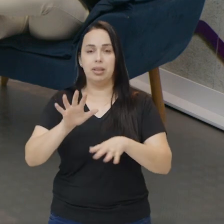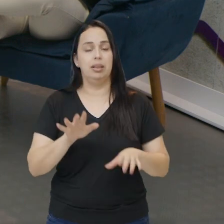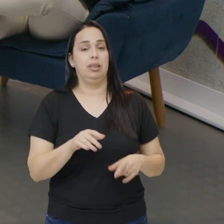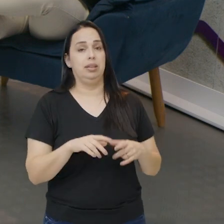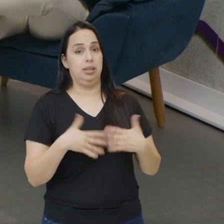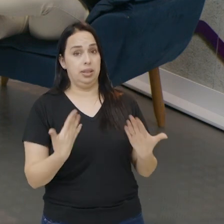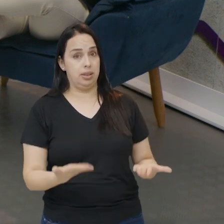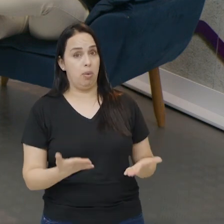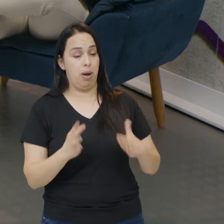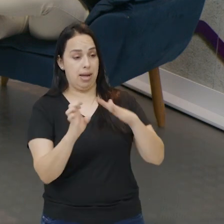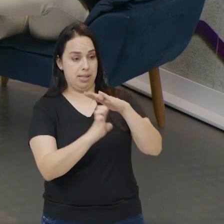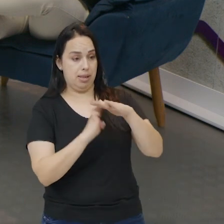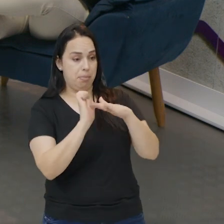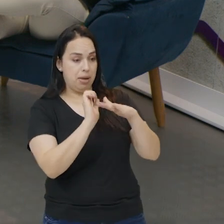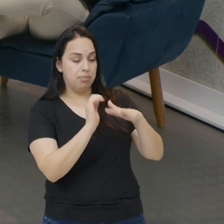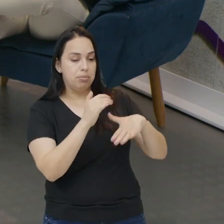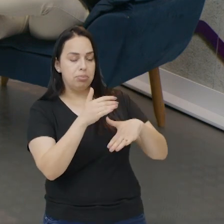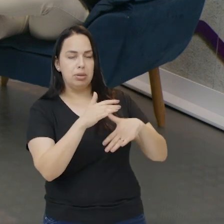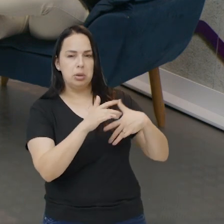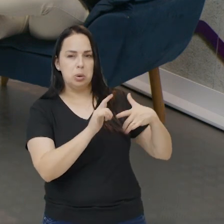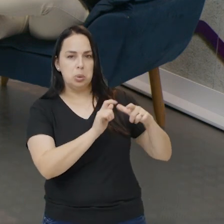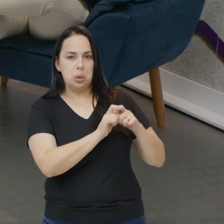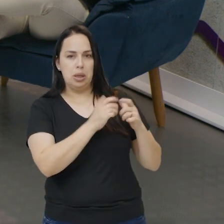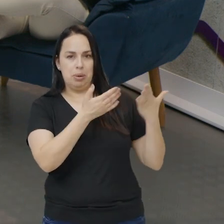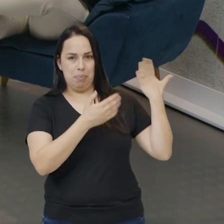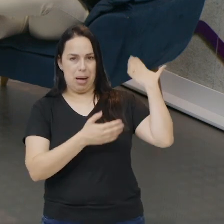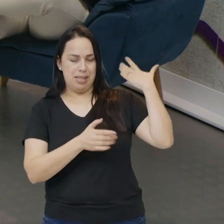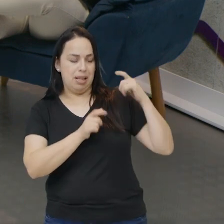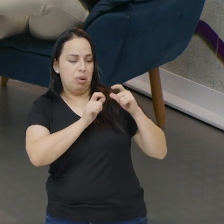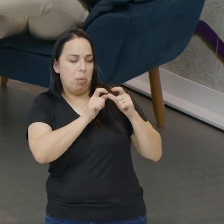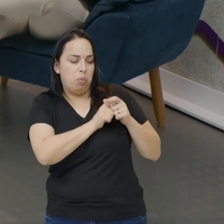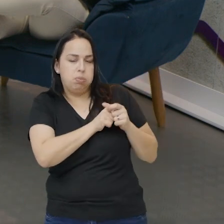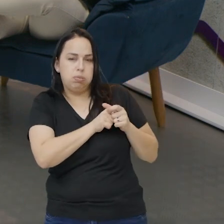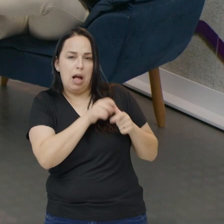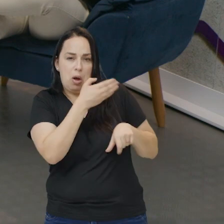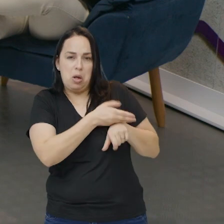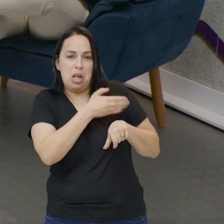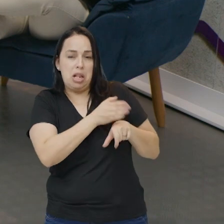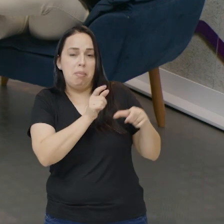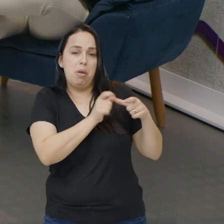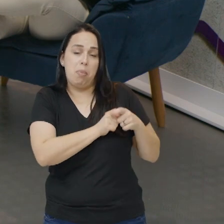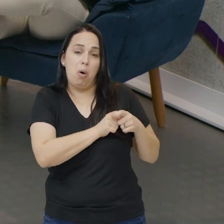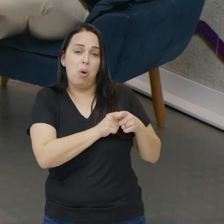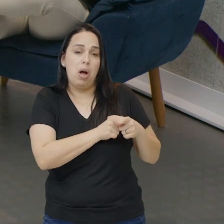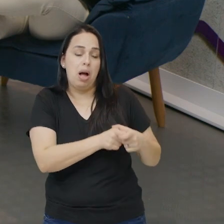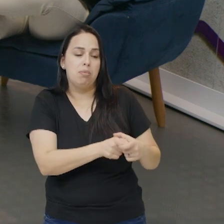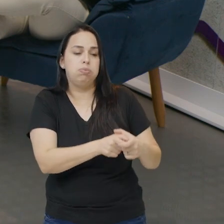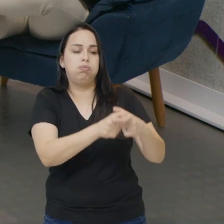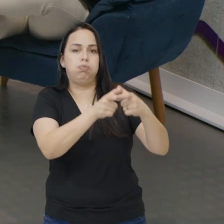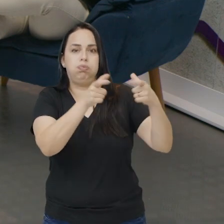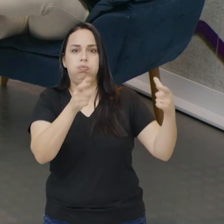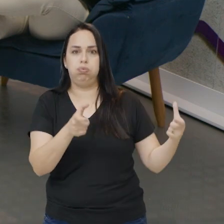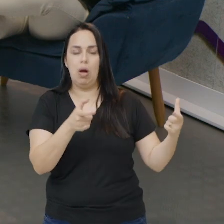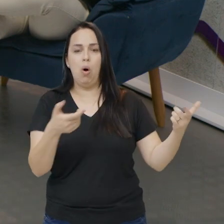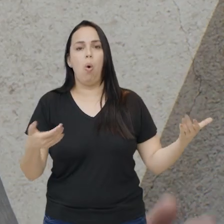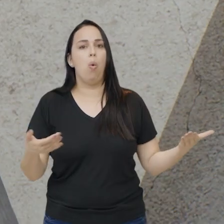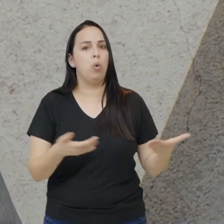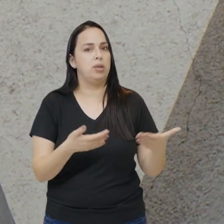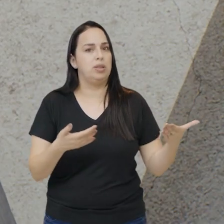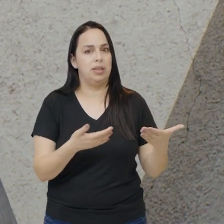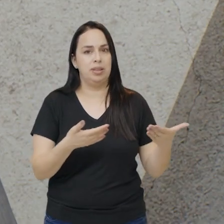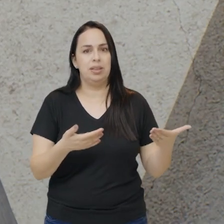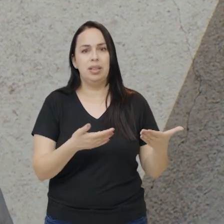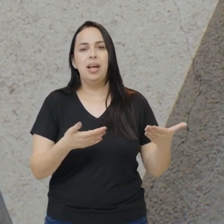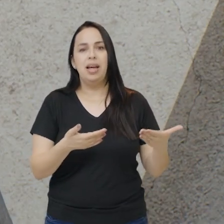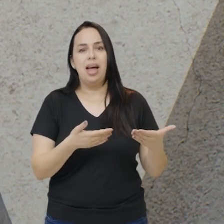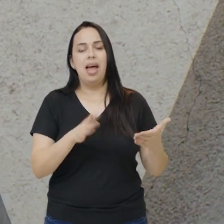de treinamento dessas empresas aumentou muito. Antes, como era um treinamento muito técnico, esse fator emocional não é envolvido. Hoje